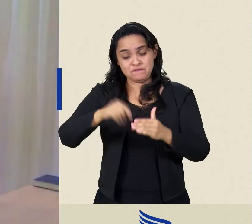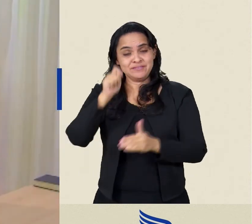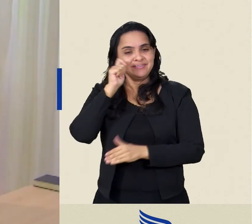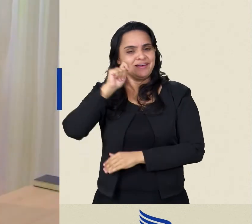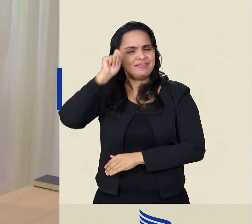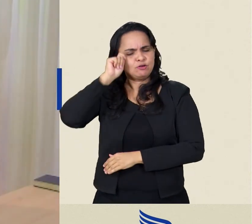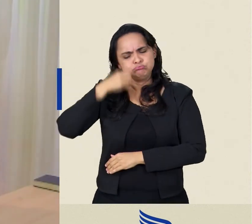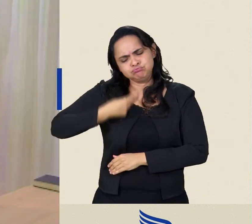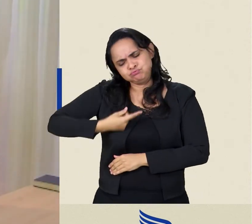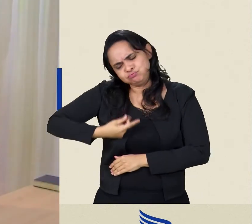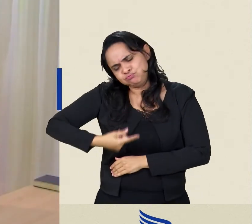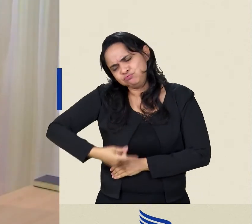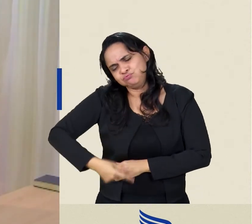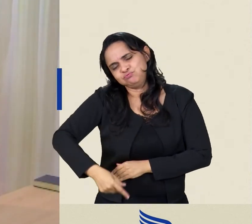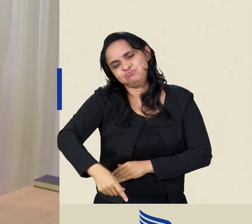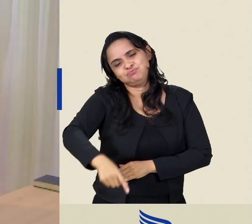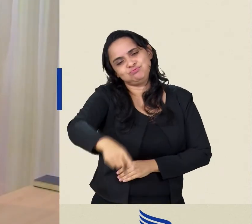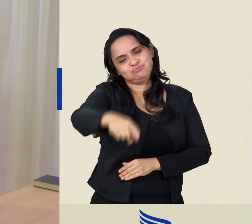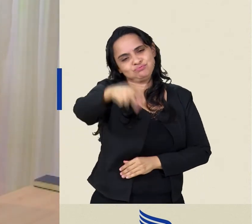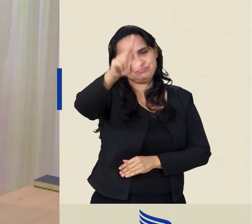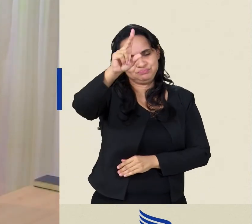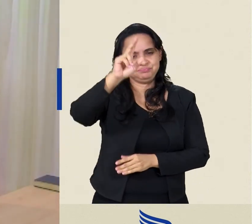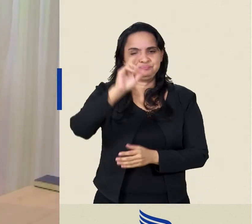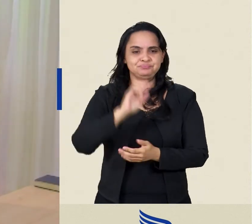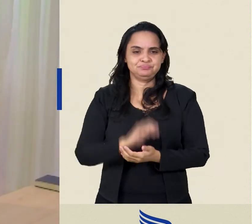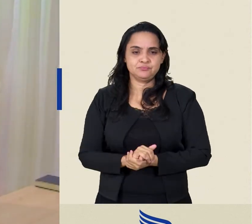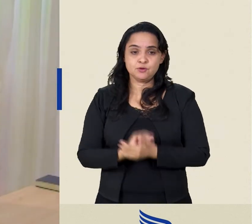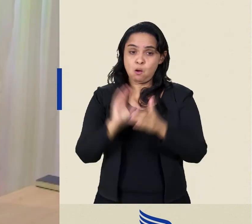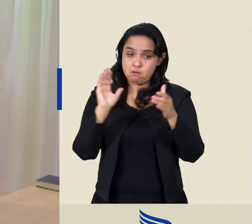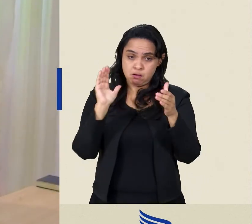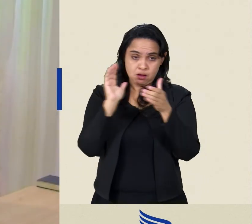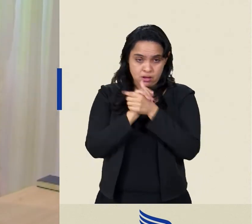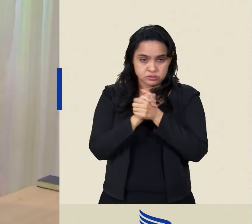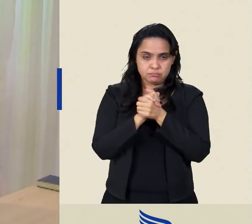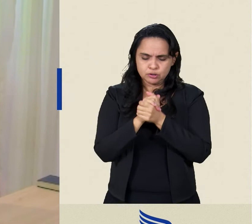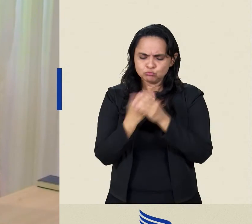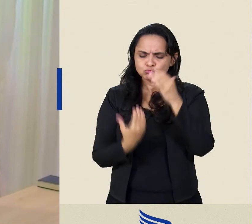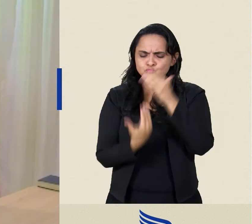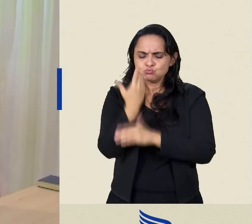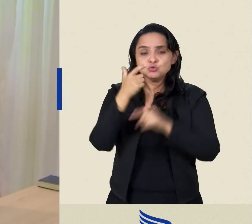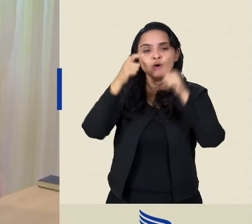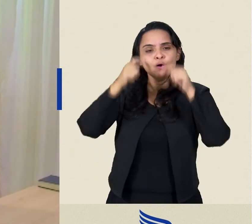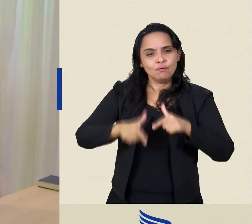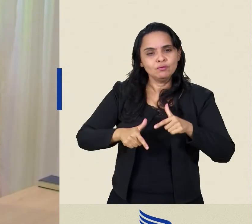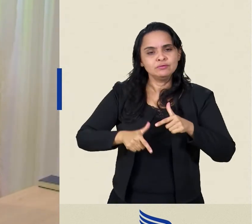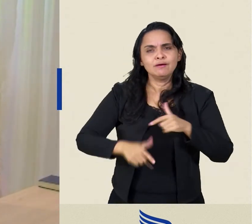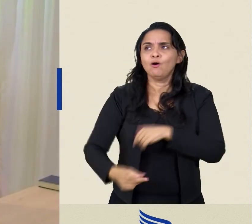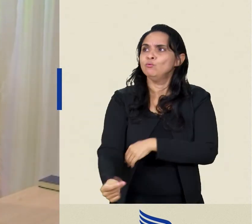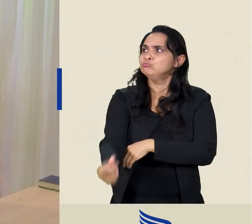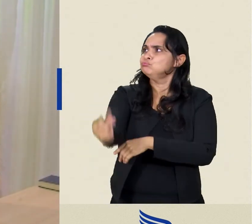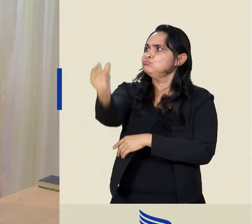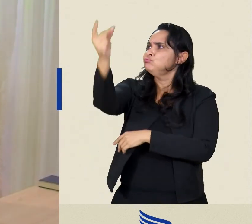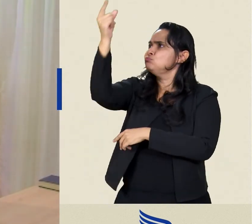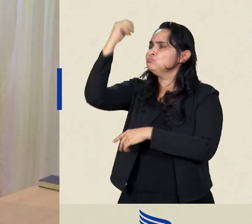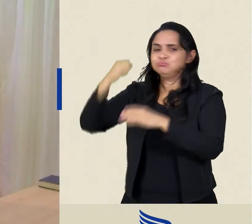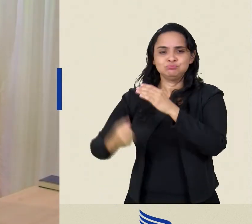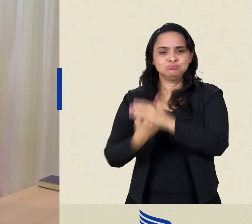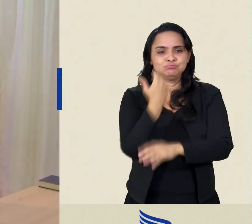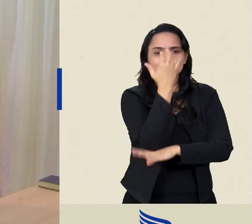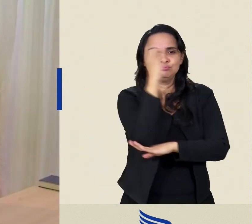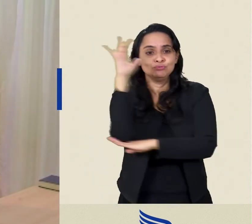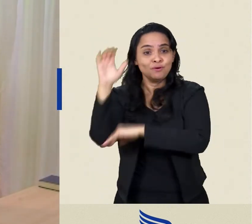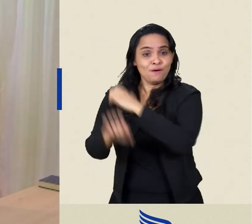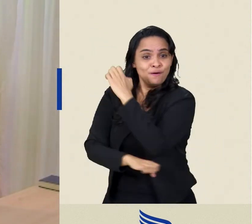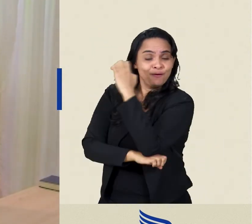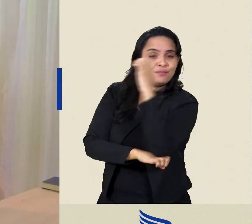tempo. O matrimônio foi instituído por Deus no Éden, e as leis estabelecidas por Deus